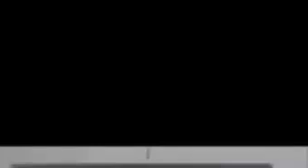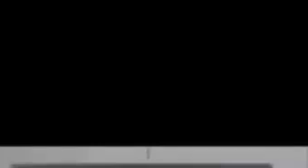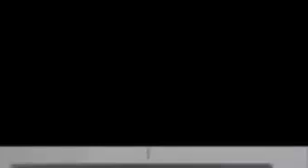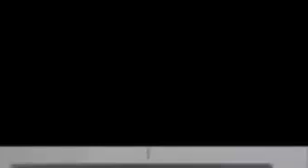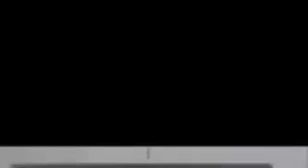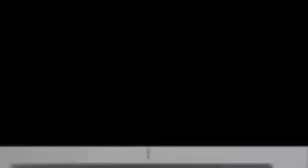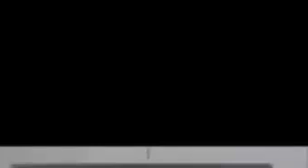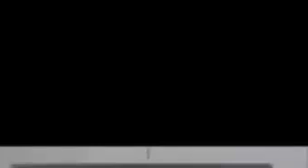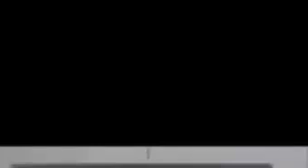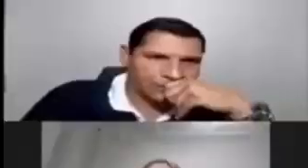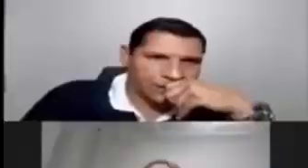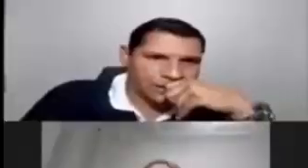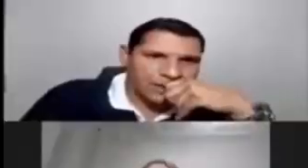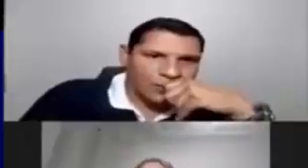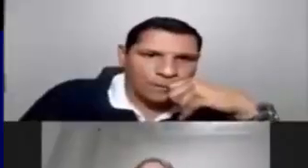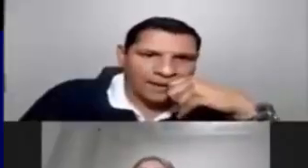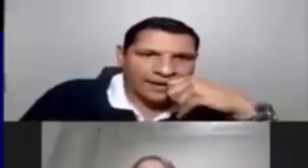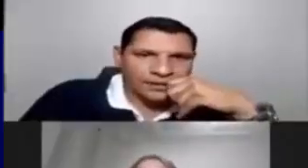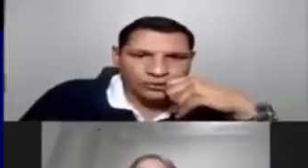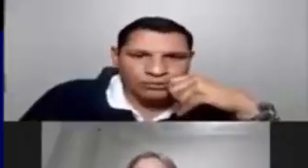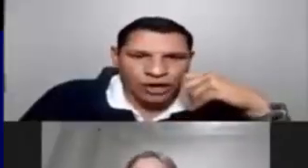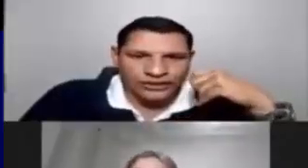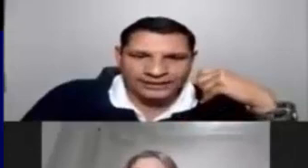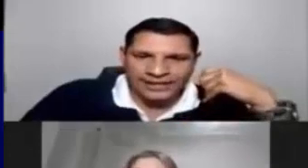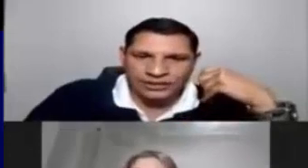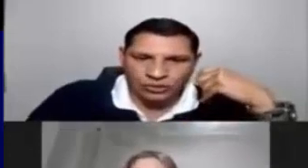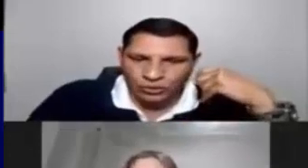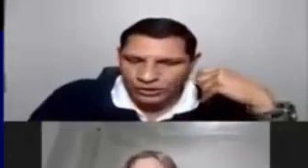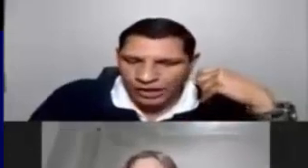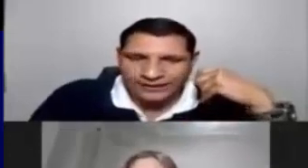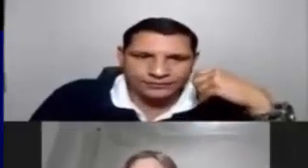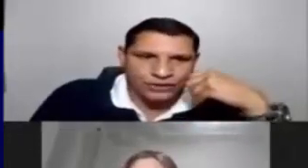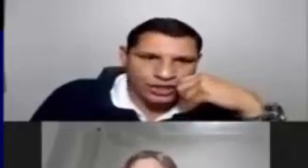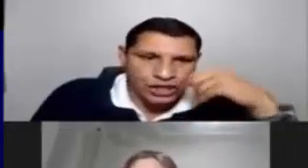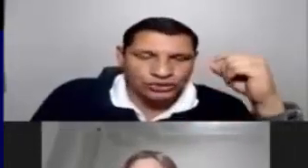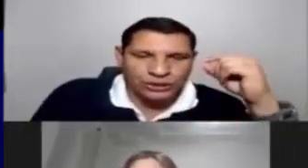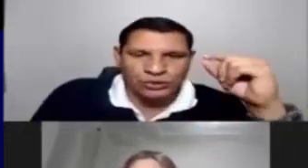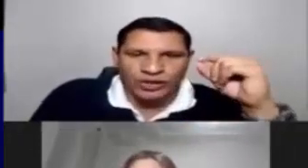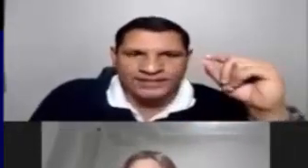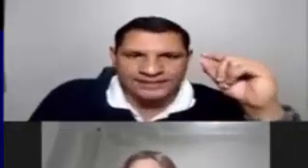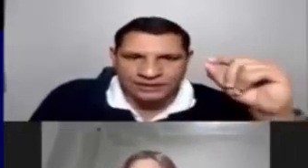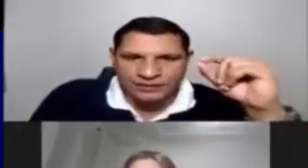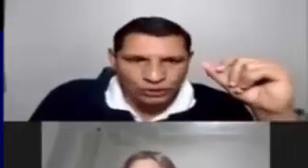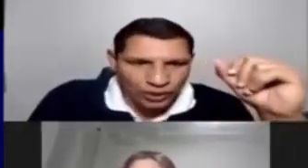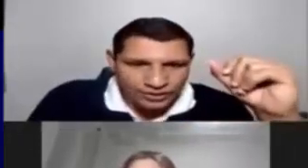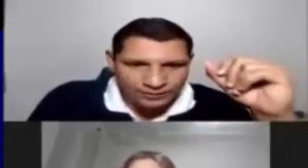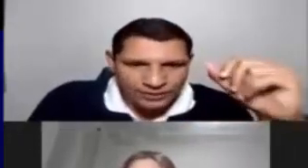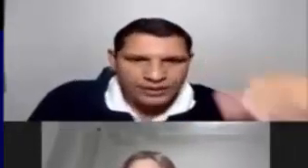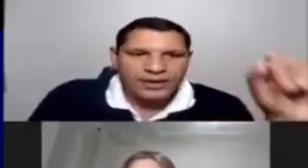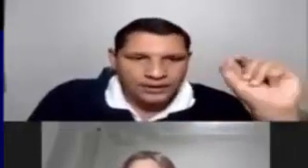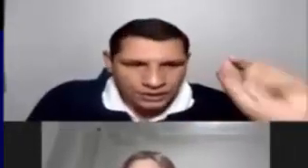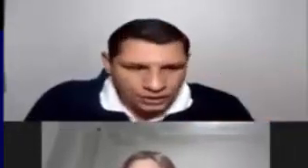para a gente estar encerrando aqui o paraíso dos mortos é a terra e a resursão gloriosa estudamos Lucas 16 22